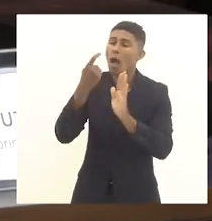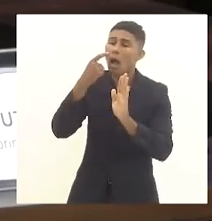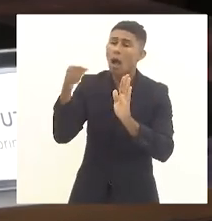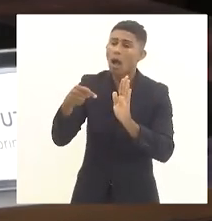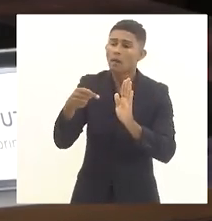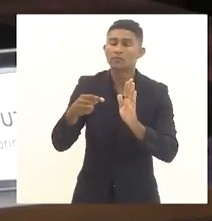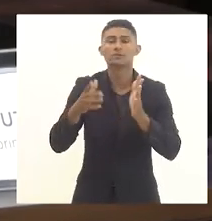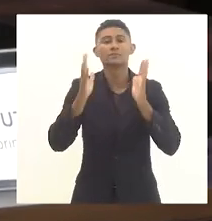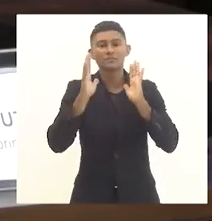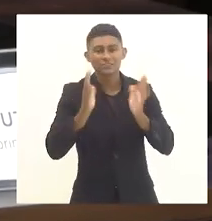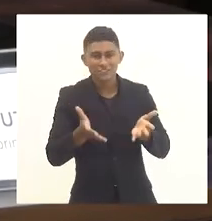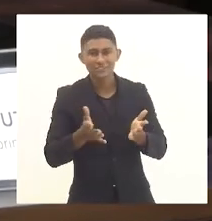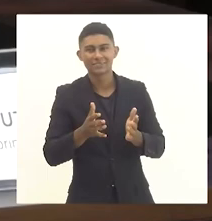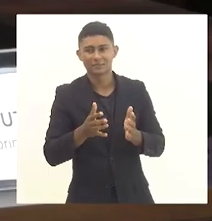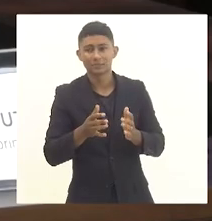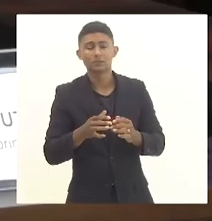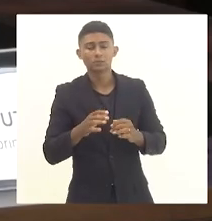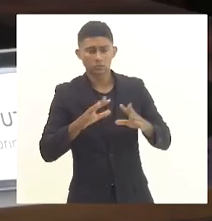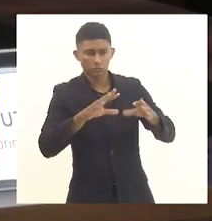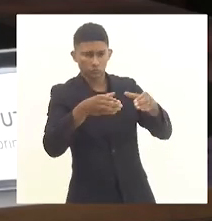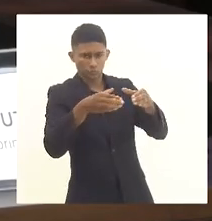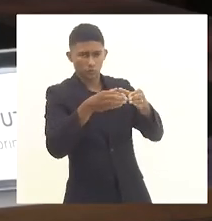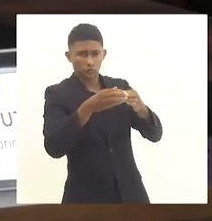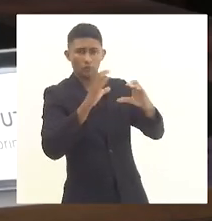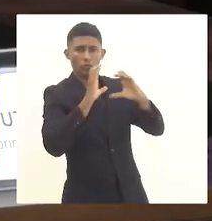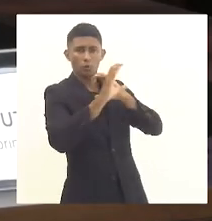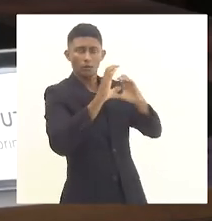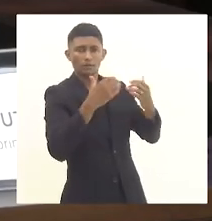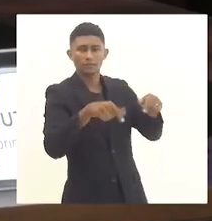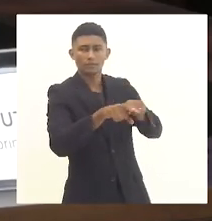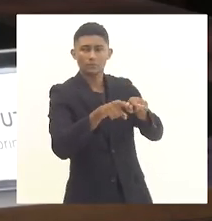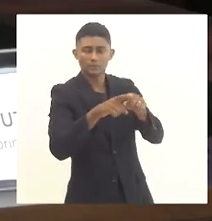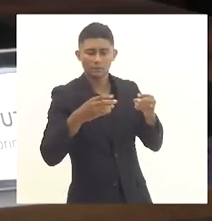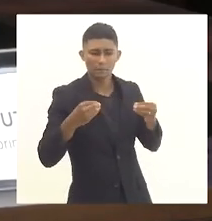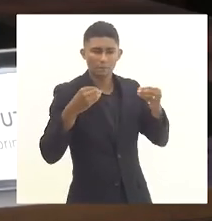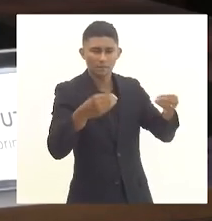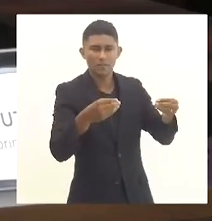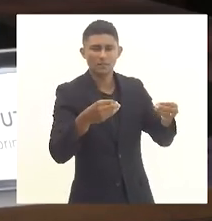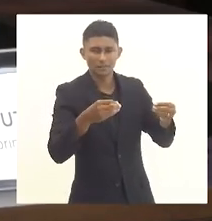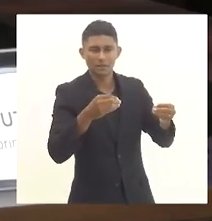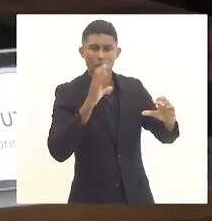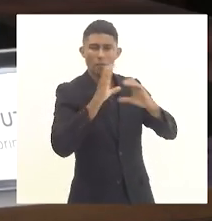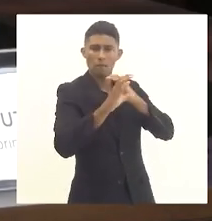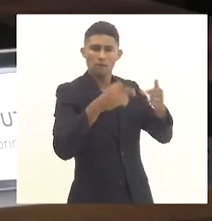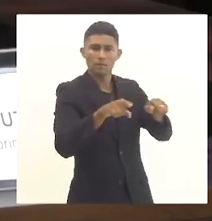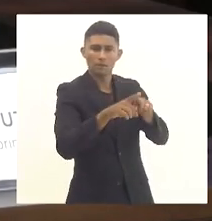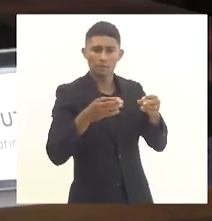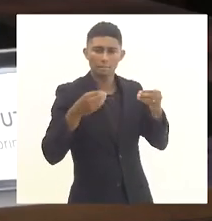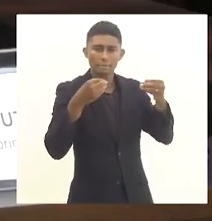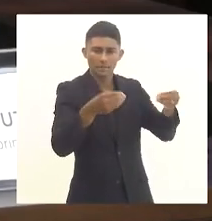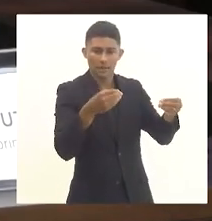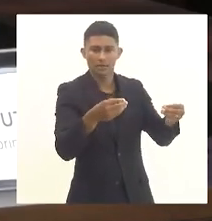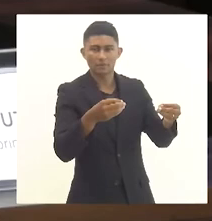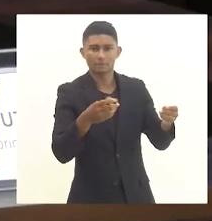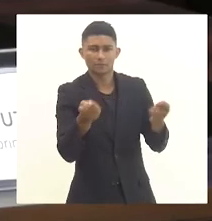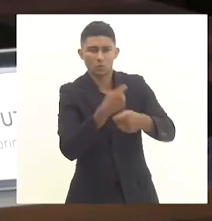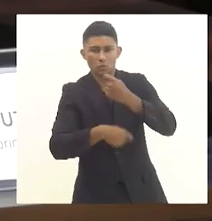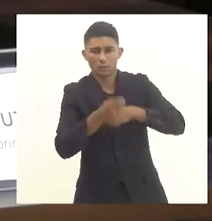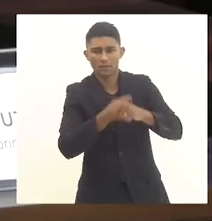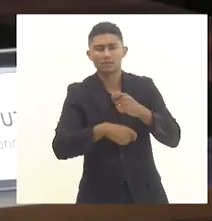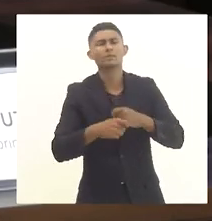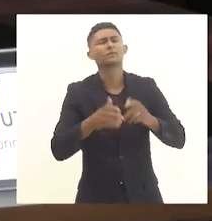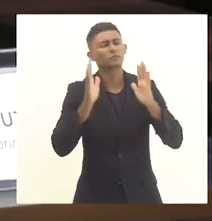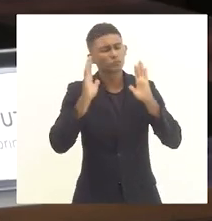aprovado pela Agência Nacional de Telecomunicações, Ministério das Comunicações e Ministério da Economia. Um texto carimbado e com a chancela